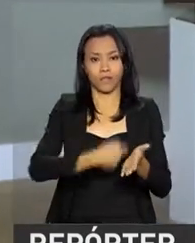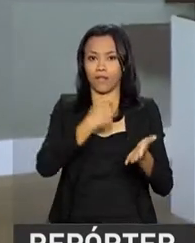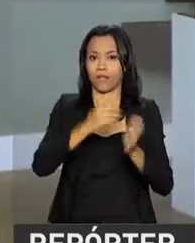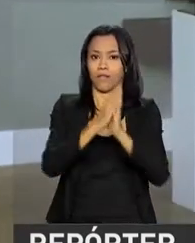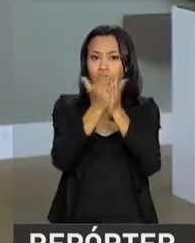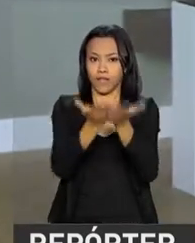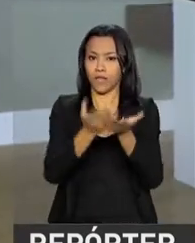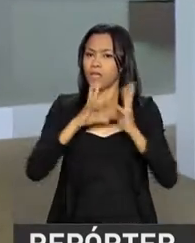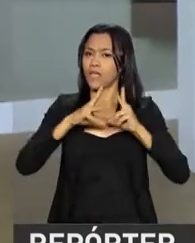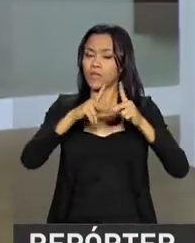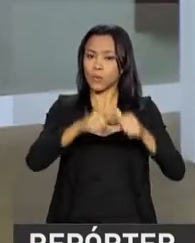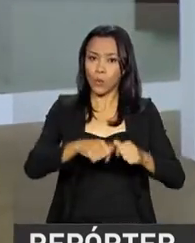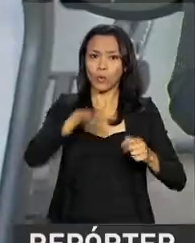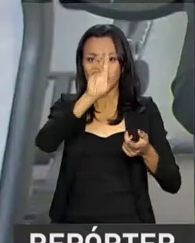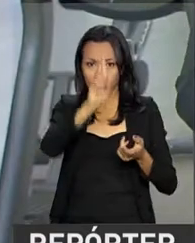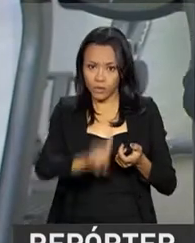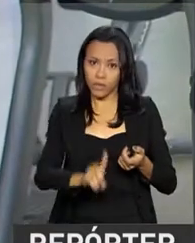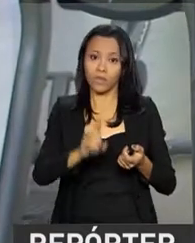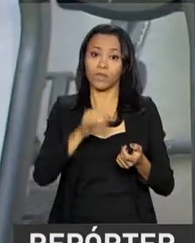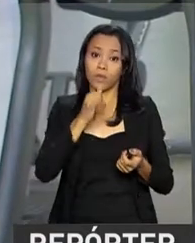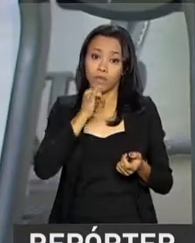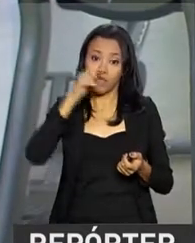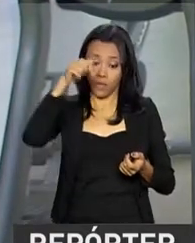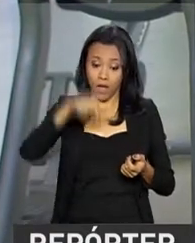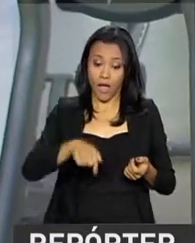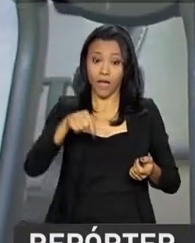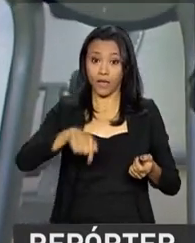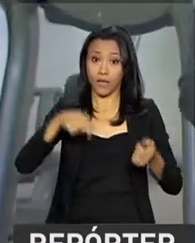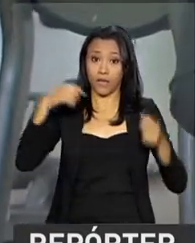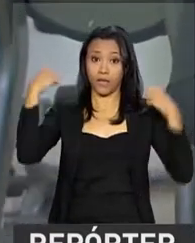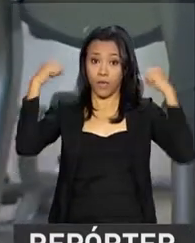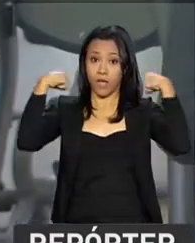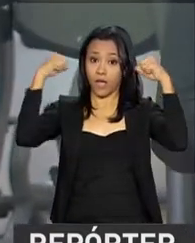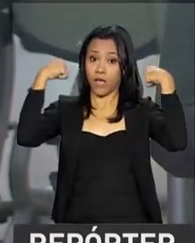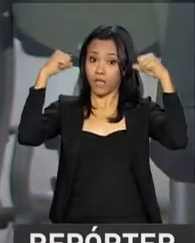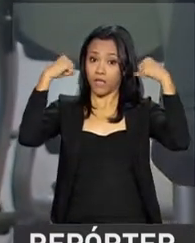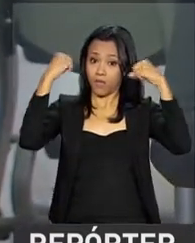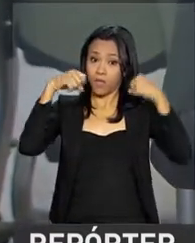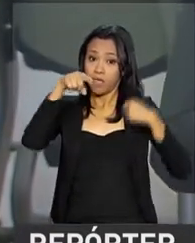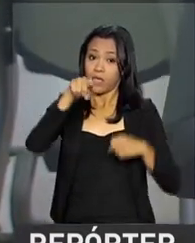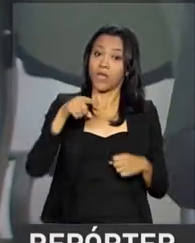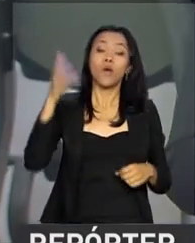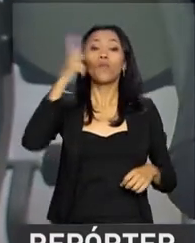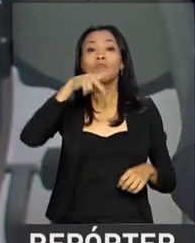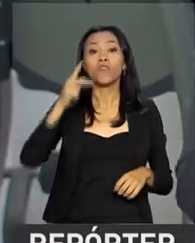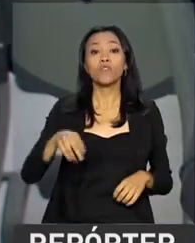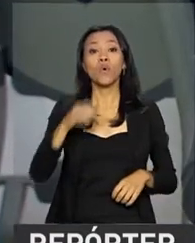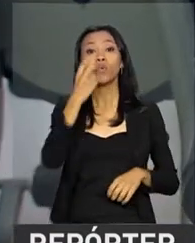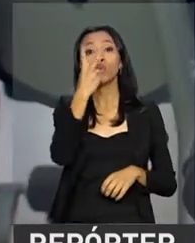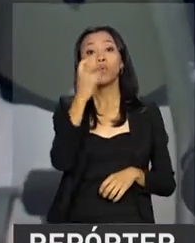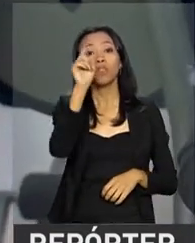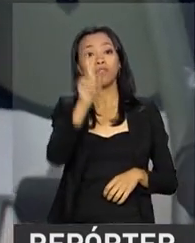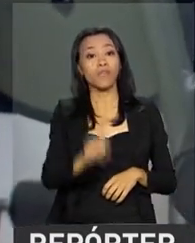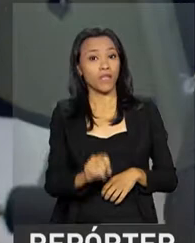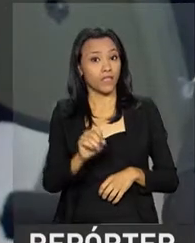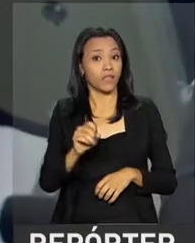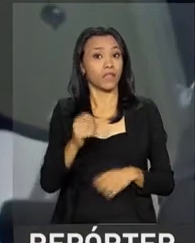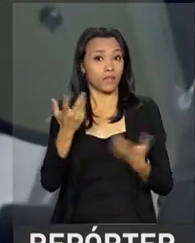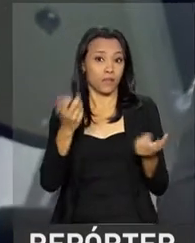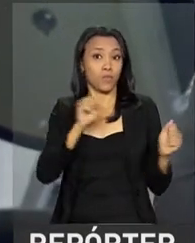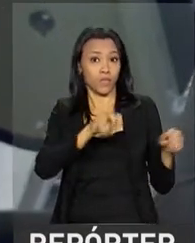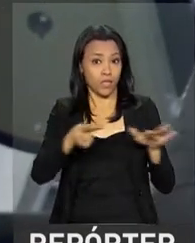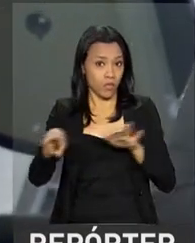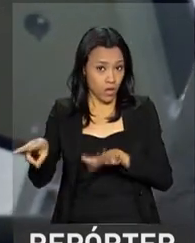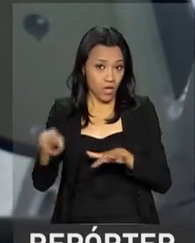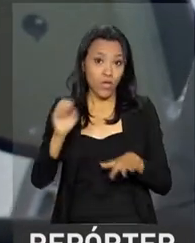a todos os benefícios. Em uma academia como essa, por exemplo, o professor que dá aula 2 vezes por semana ou o personal trainer